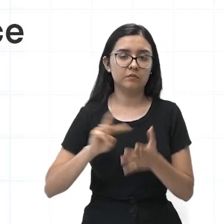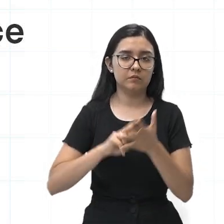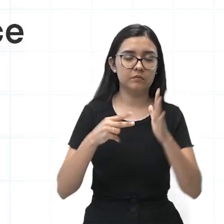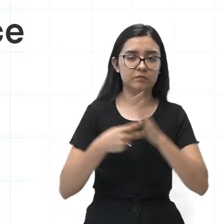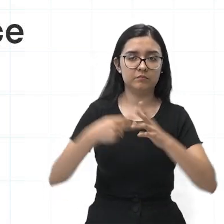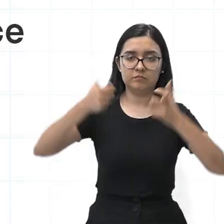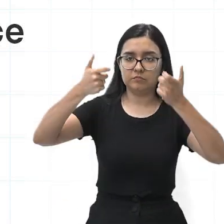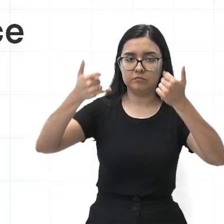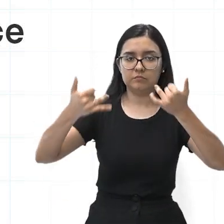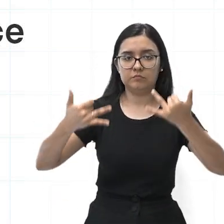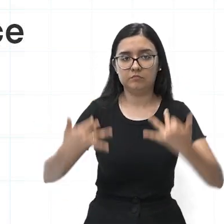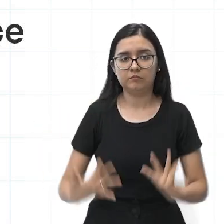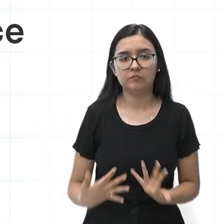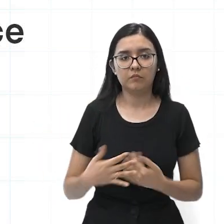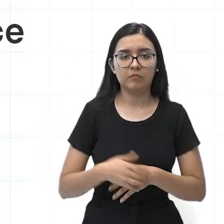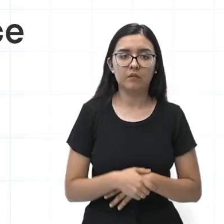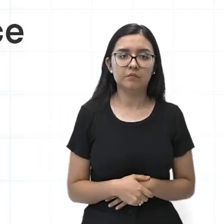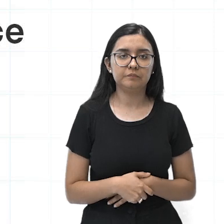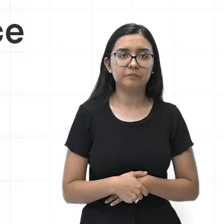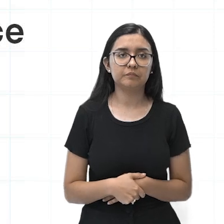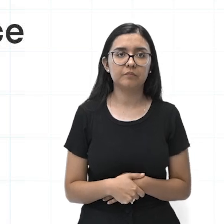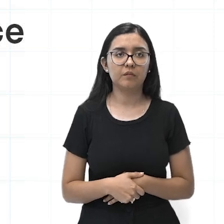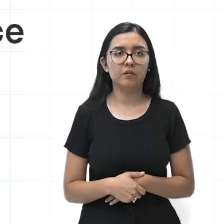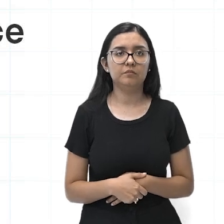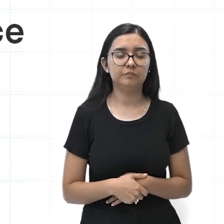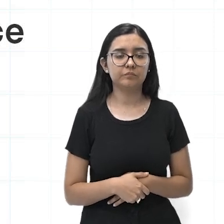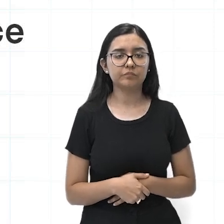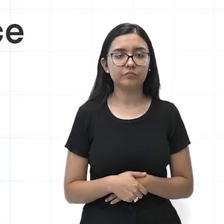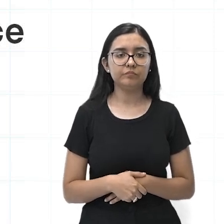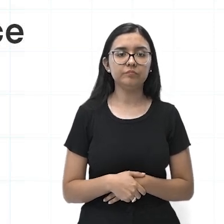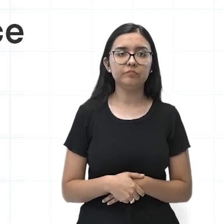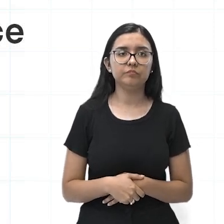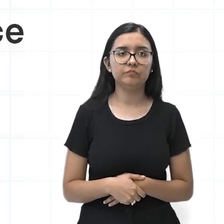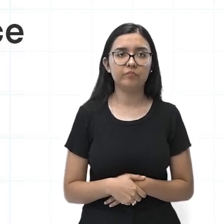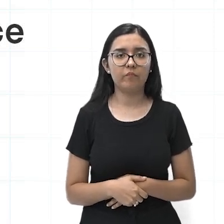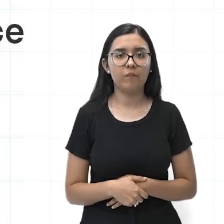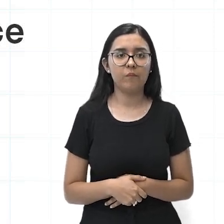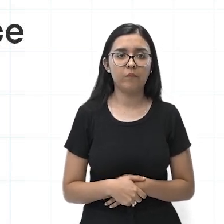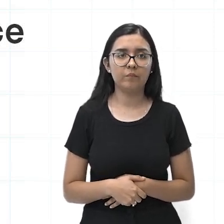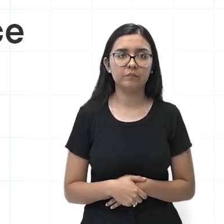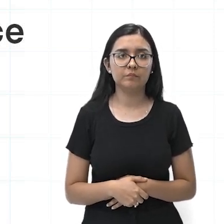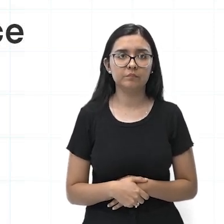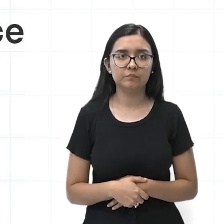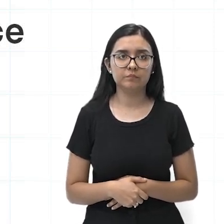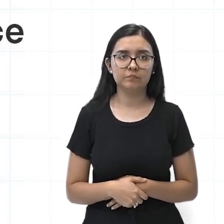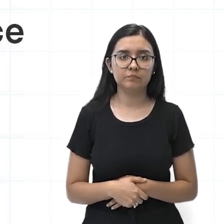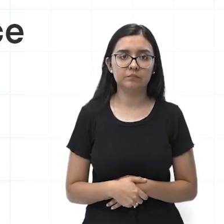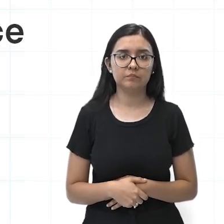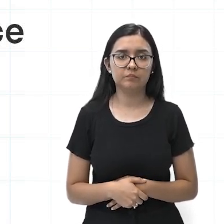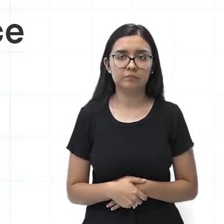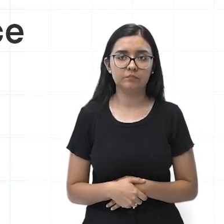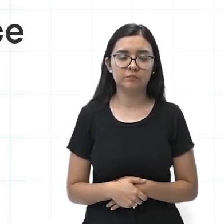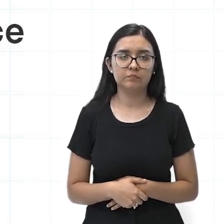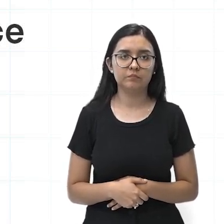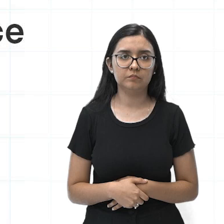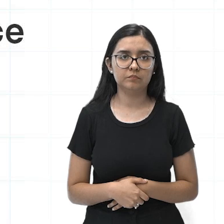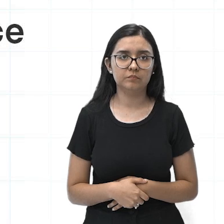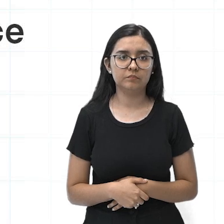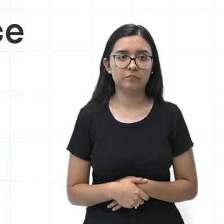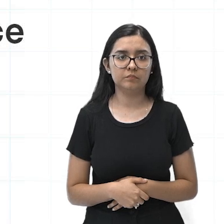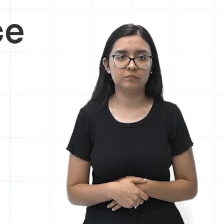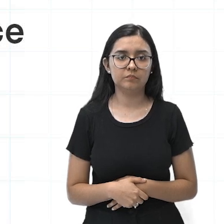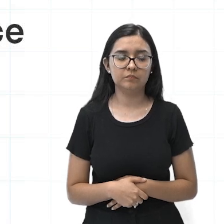ficar descrevendo. Então, describing my school, descrevendo minha escola. Jardim das Flores, nome próprio em língua inglesa, não precisa mudar,